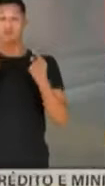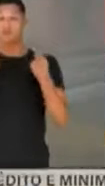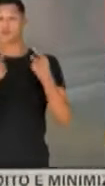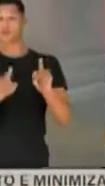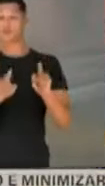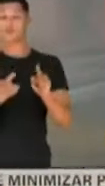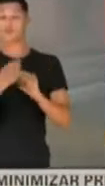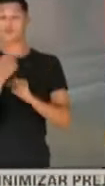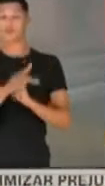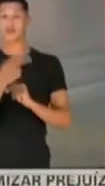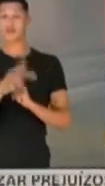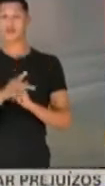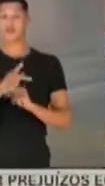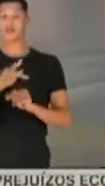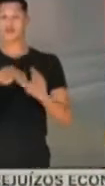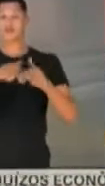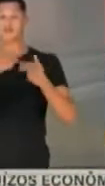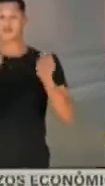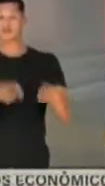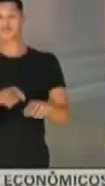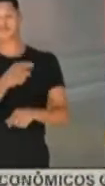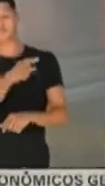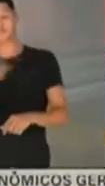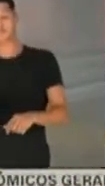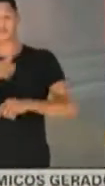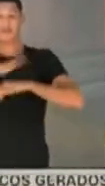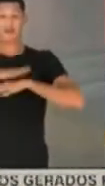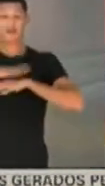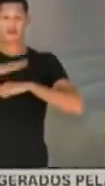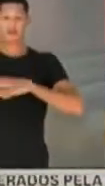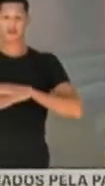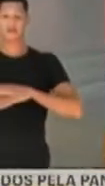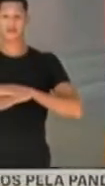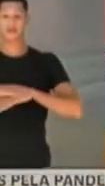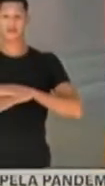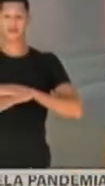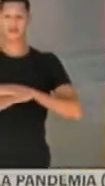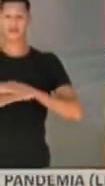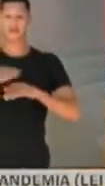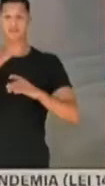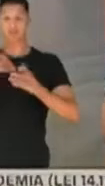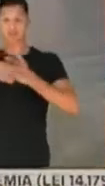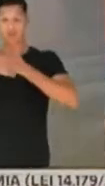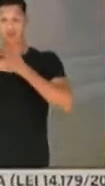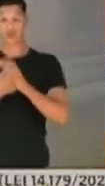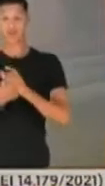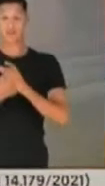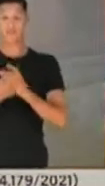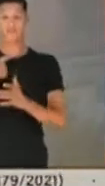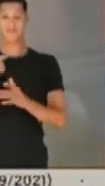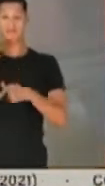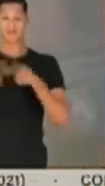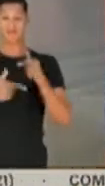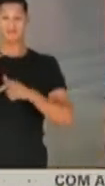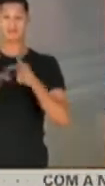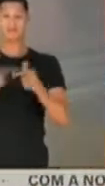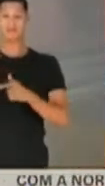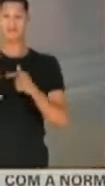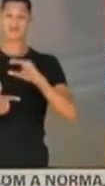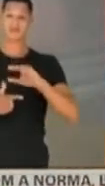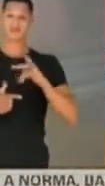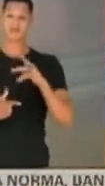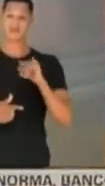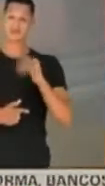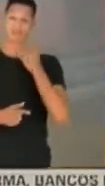essa devida e essa ação de obstrução dos trabalhos da CPI de